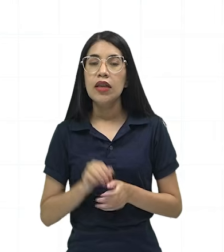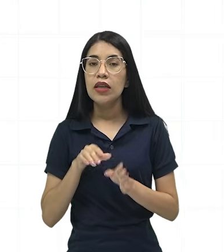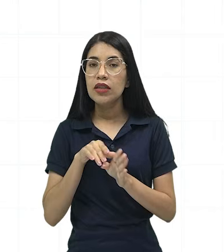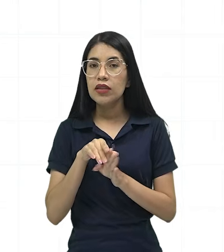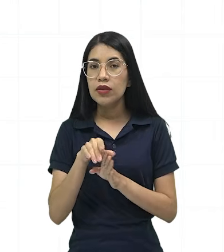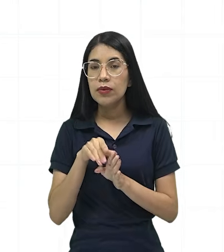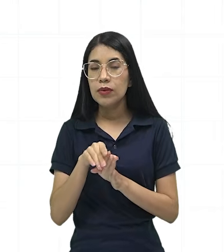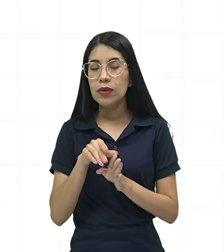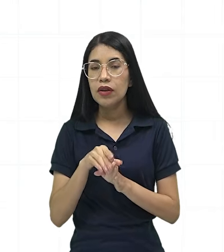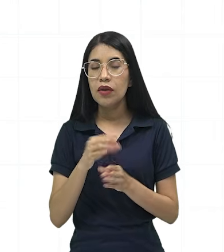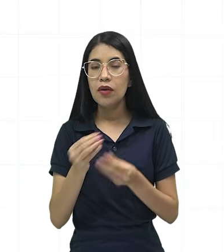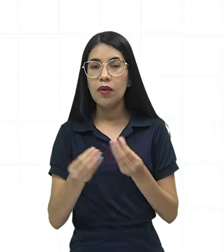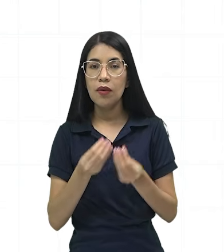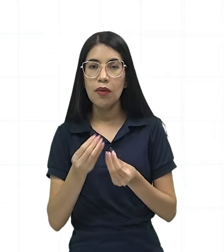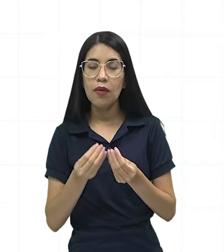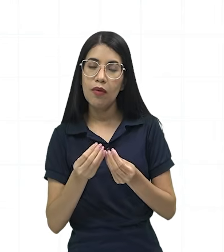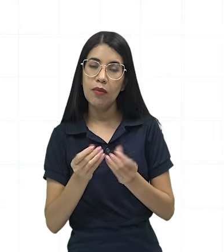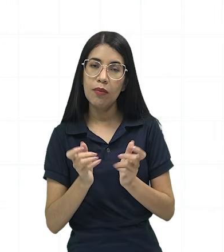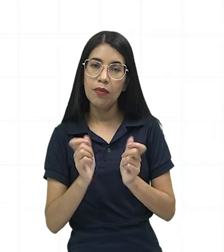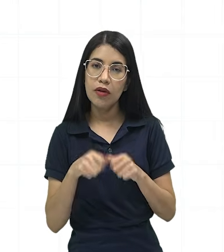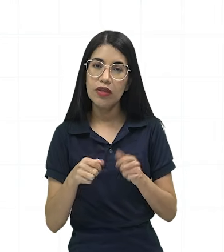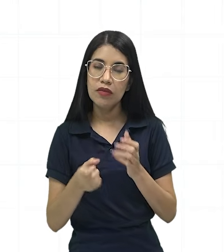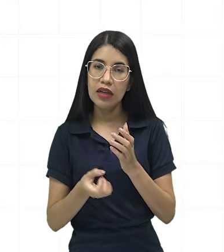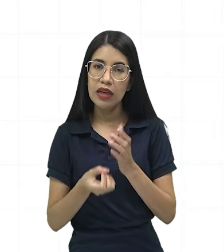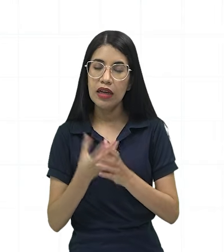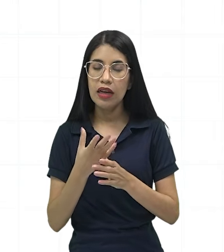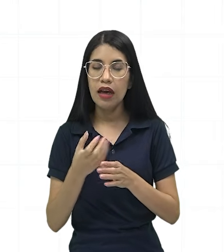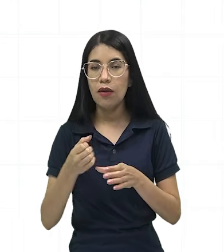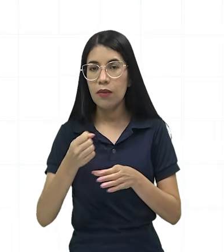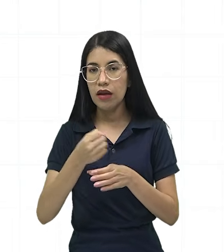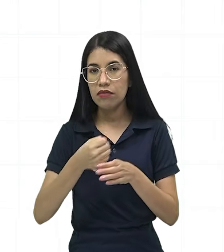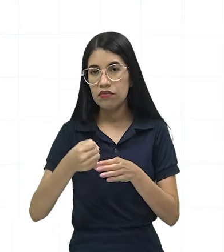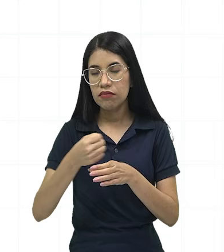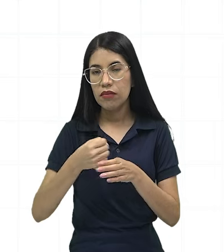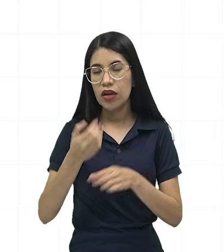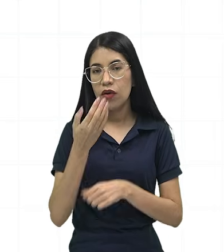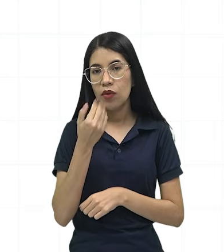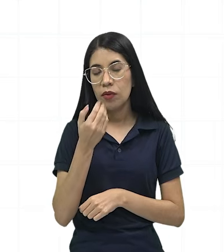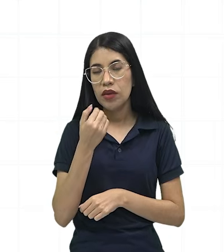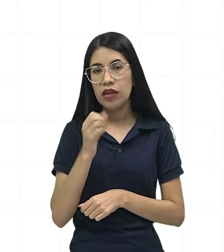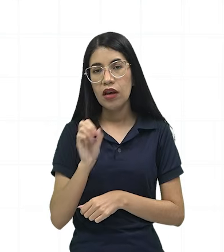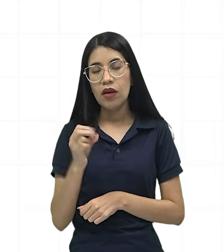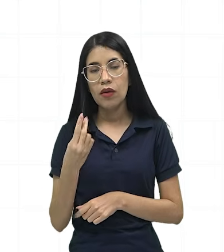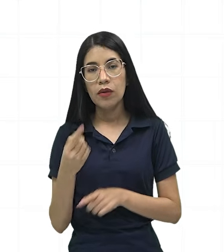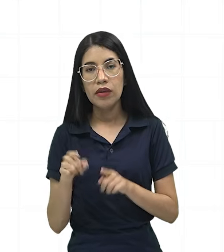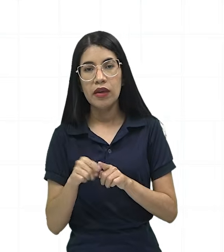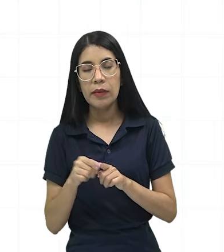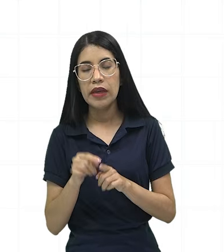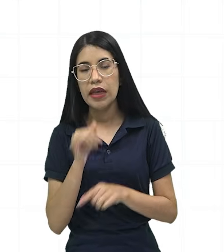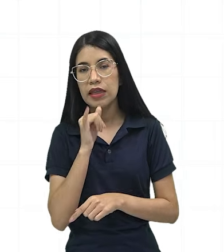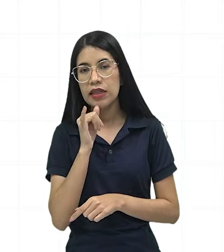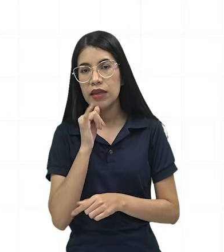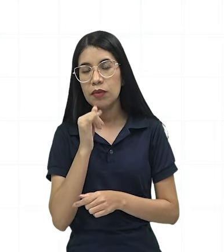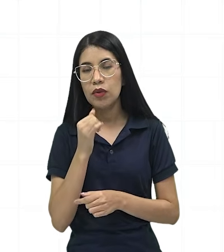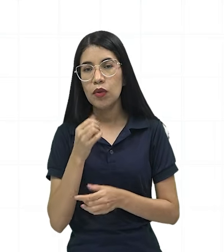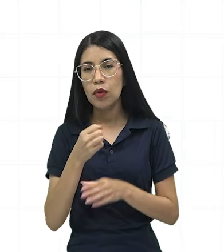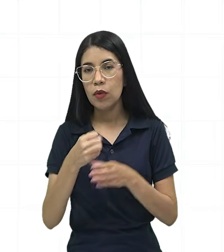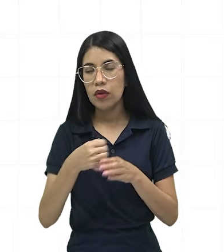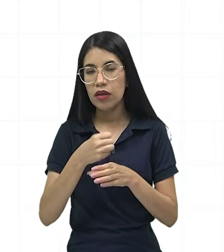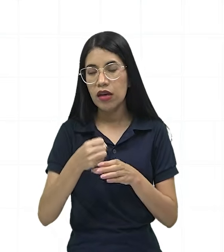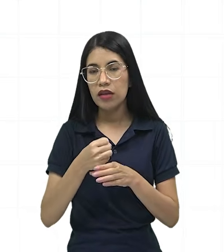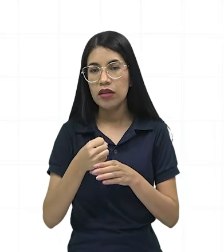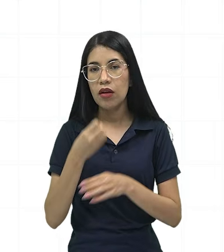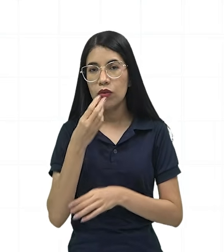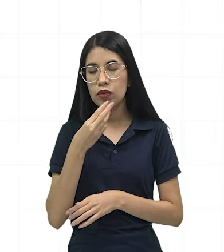instruir, né, a maneira de como fazer uma determinada comida ou um determinado doce, né? Então,